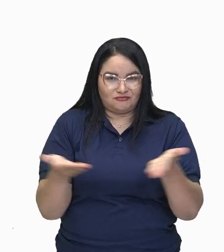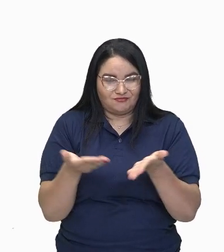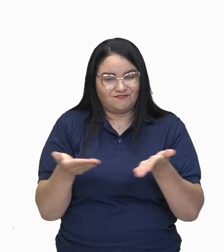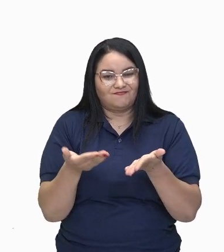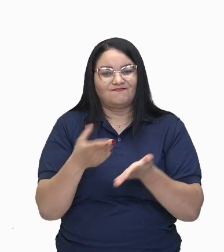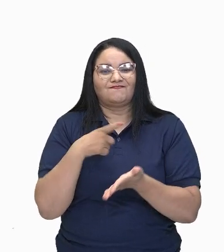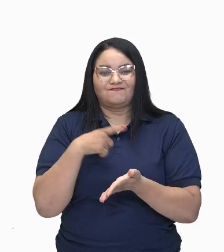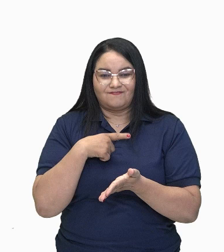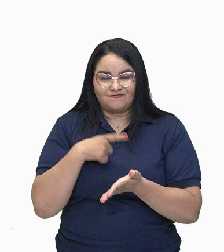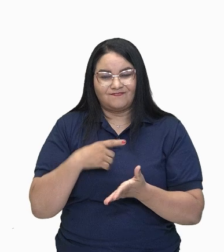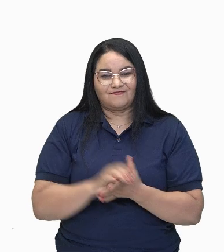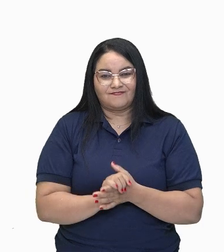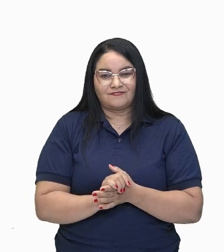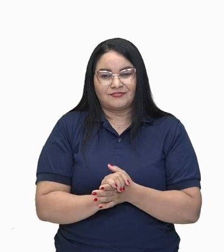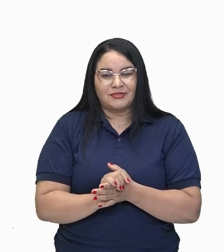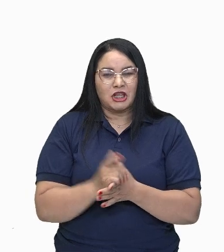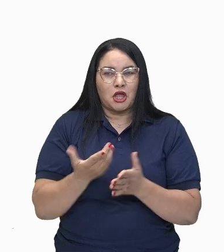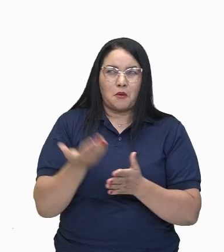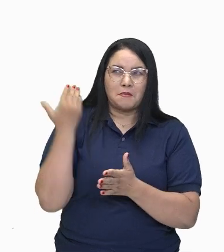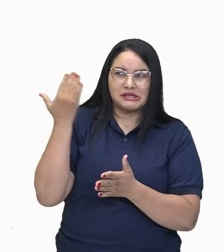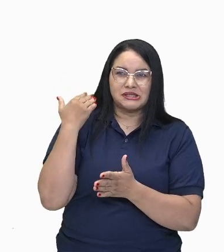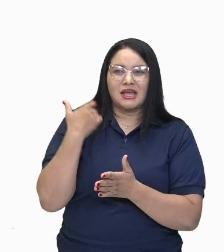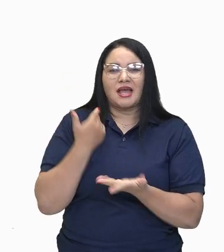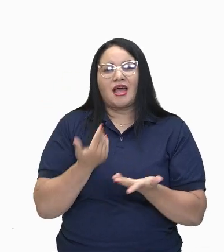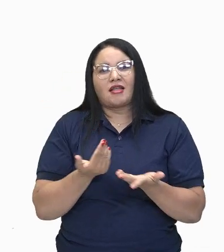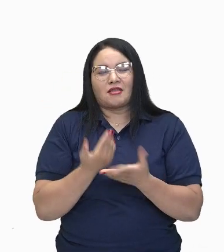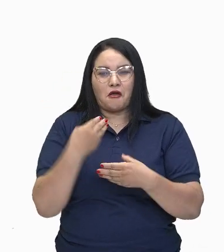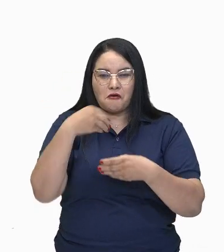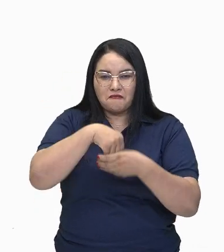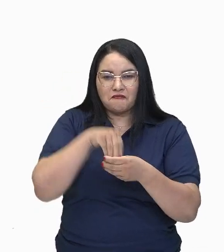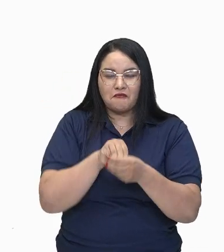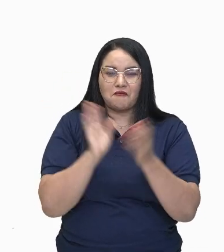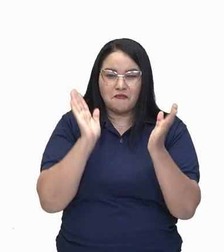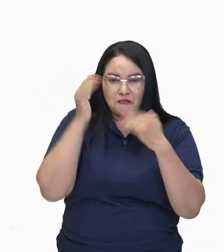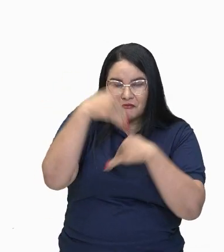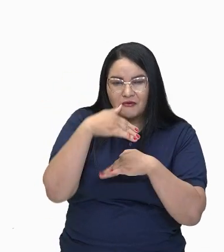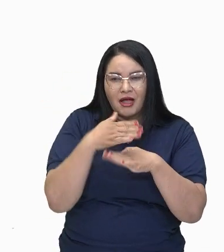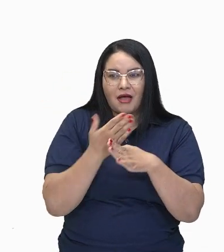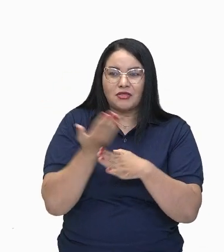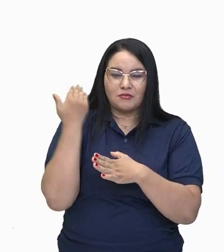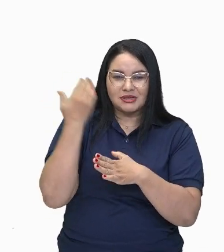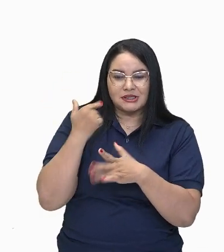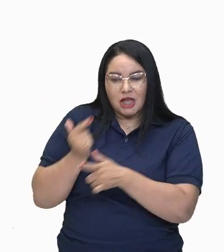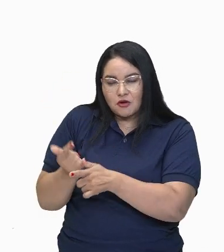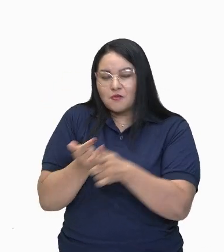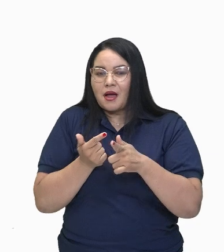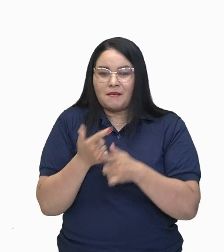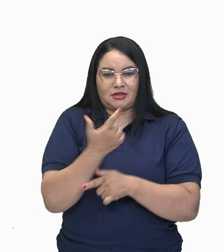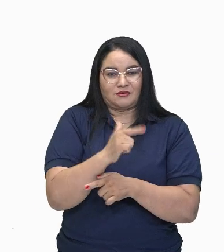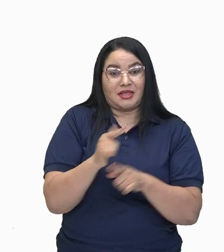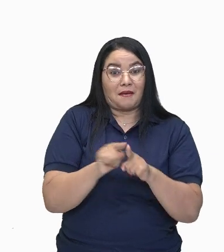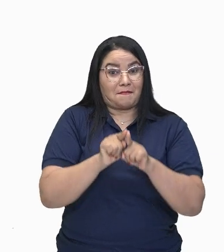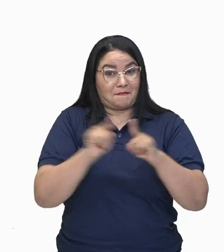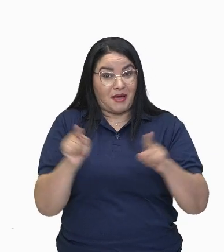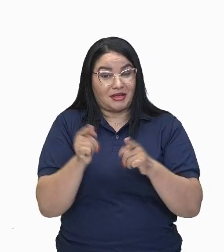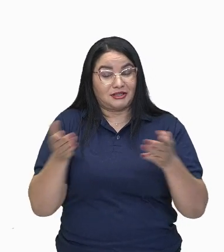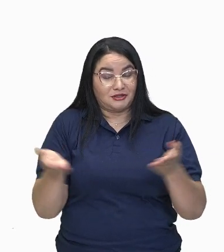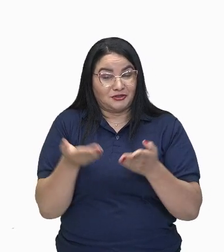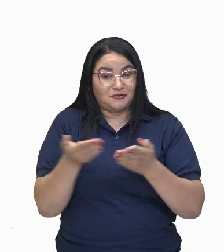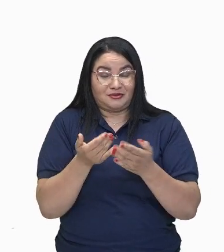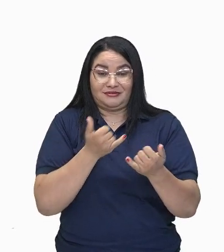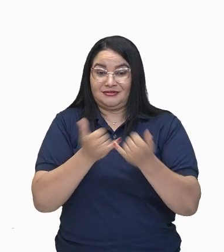aquele coronelismo, com aquele voto de cabresto que tinha antigamente, mas ele pode hoje estar